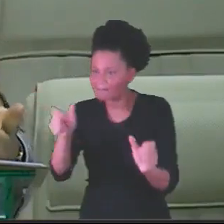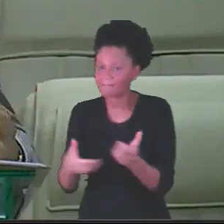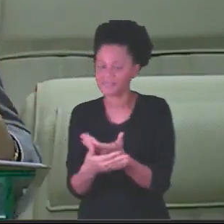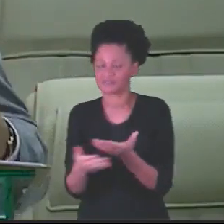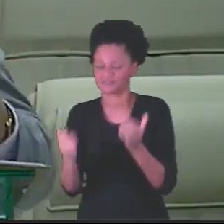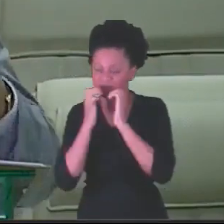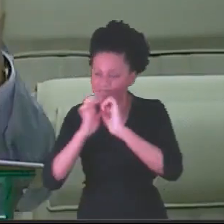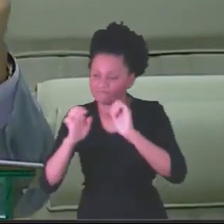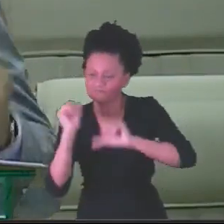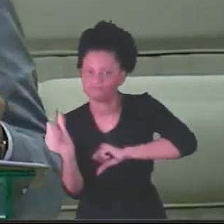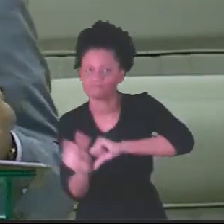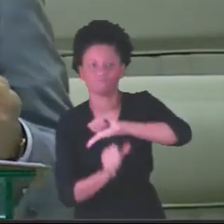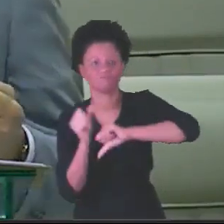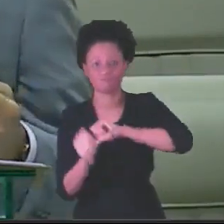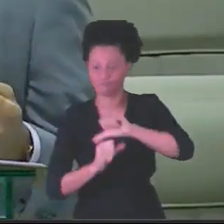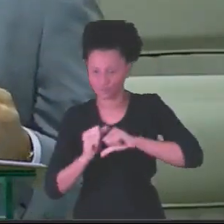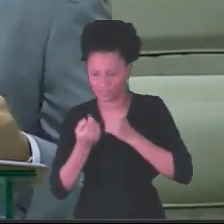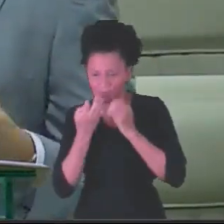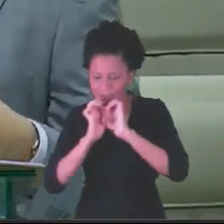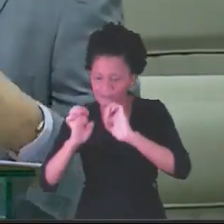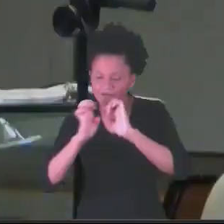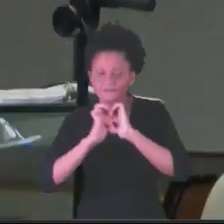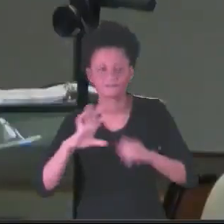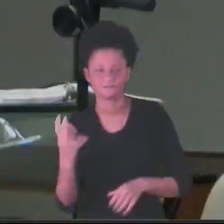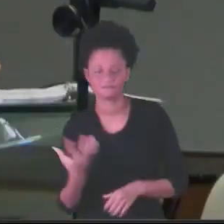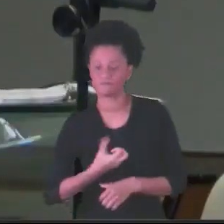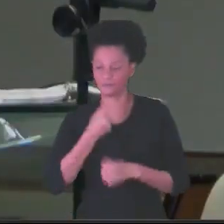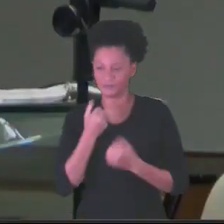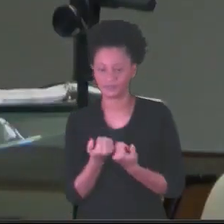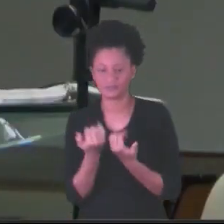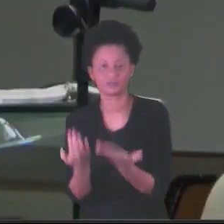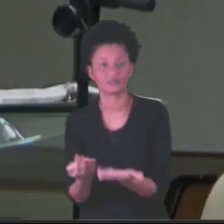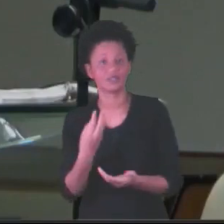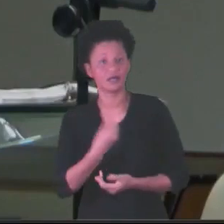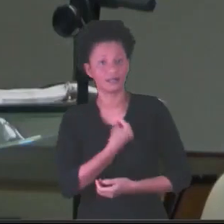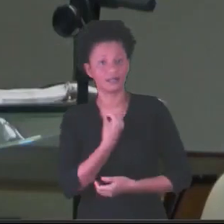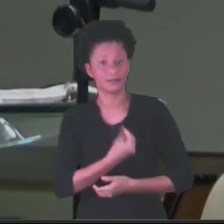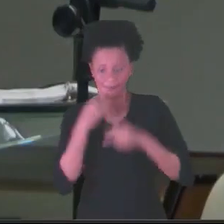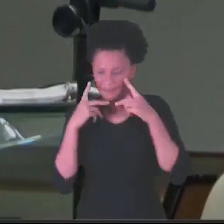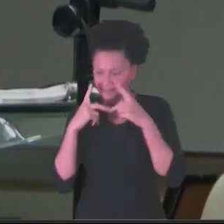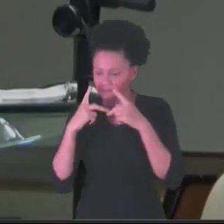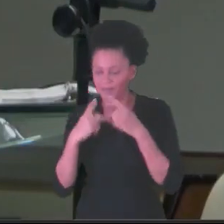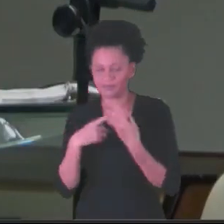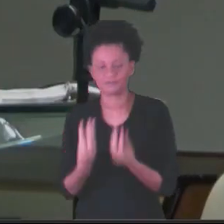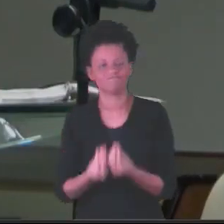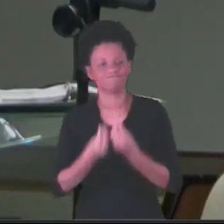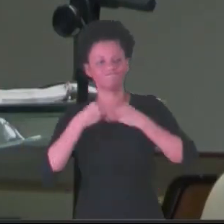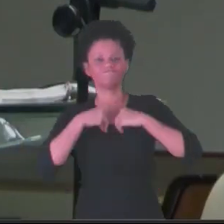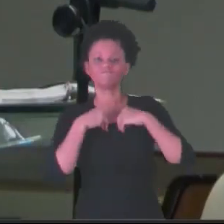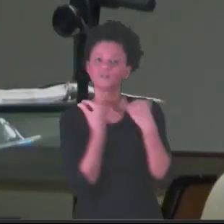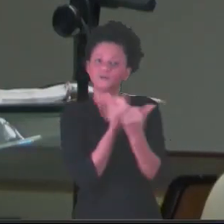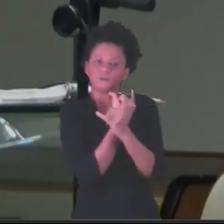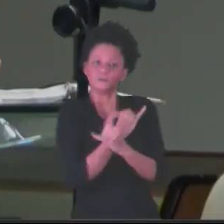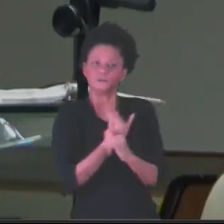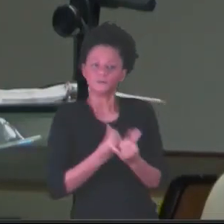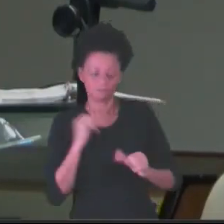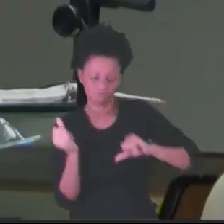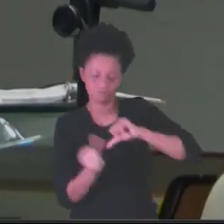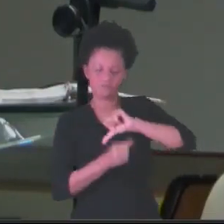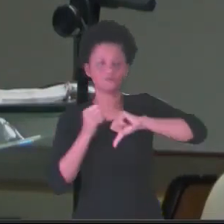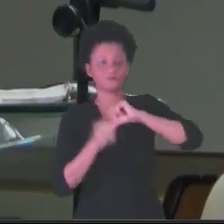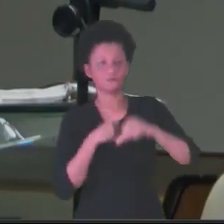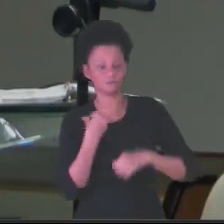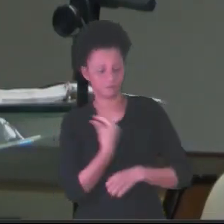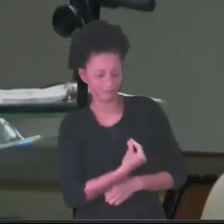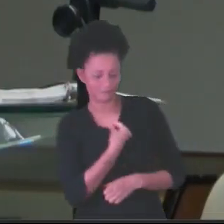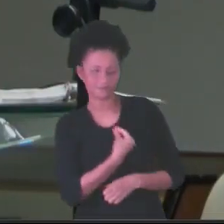transforma a mensagem que salva a mensagem que dá vida a mensagem que já vigora a mensagem que transforma